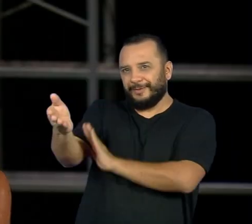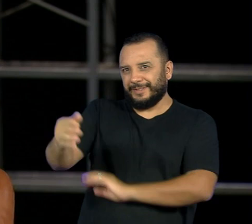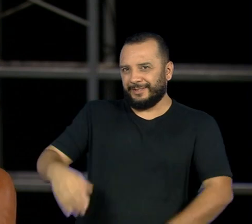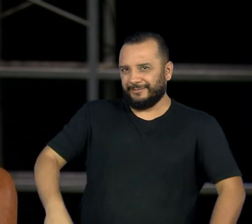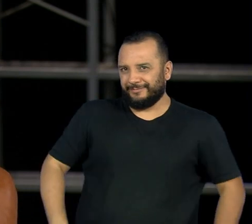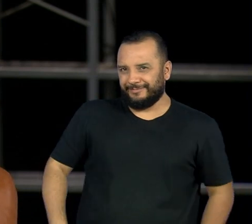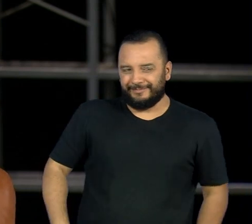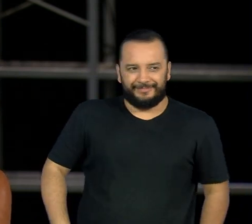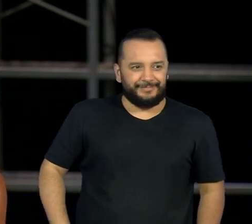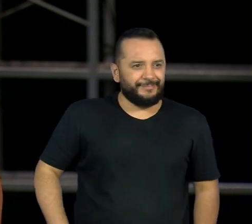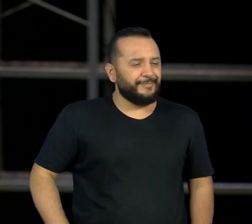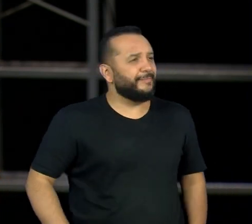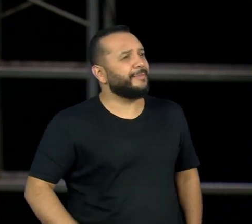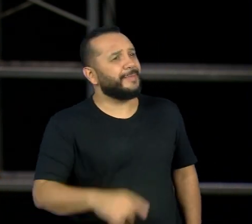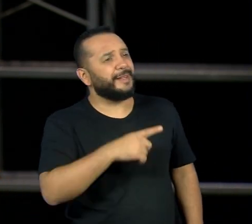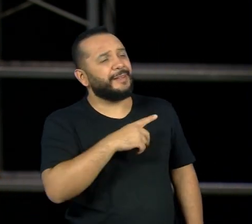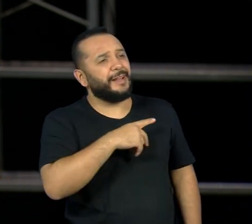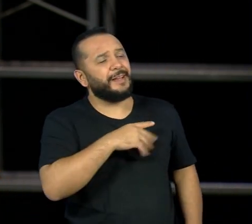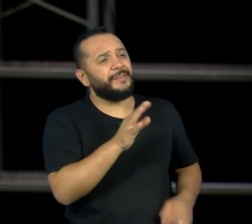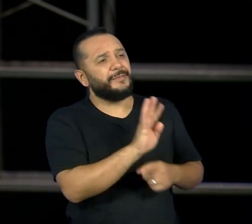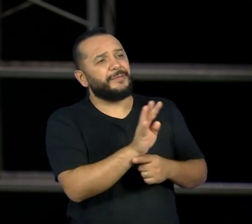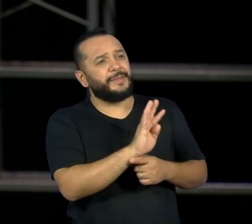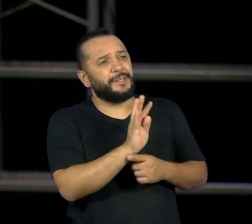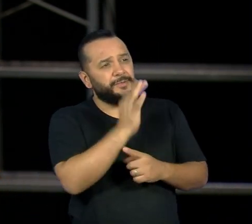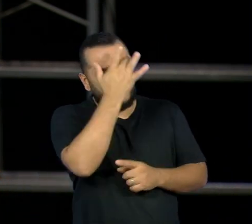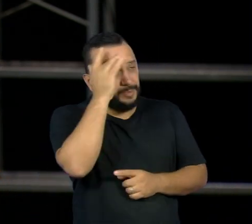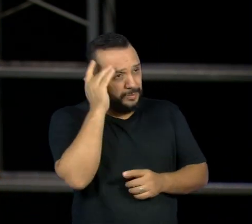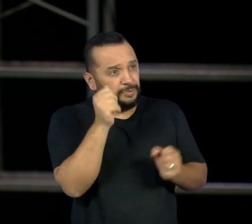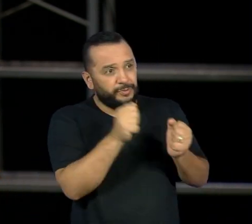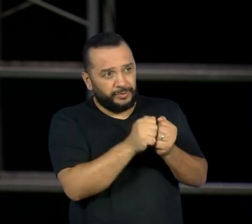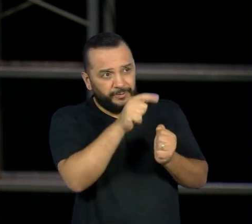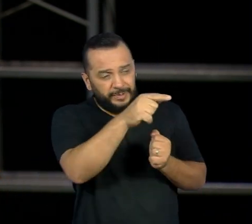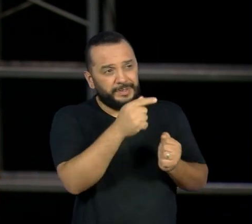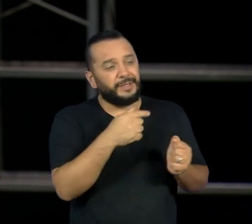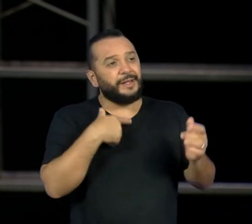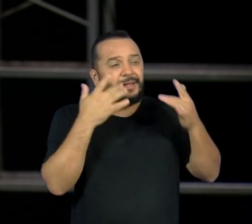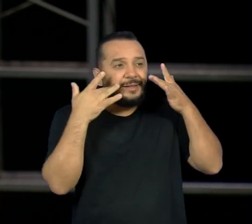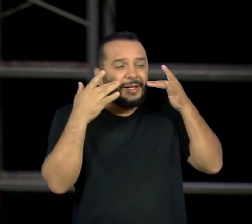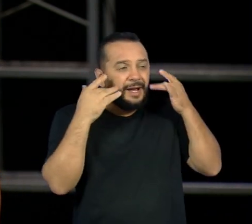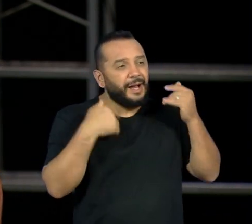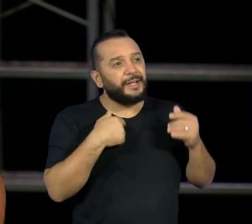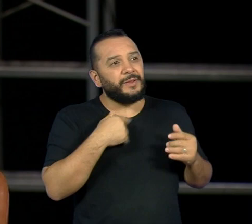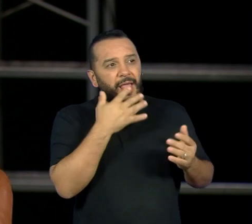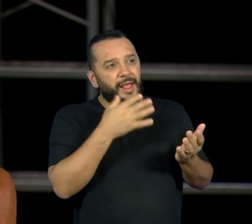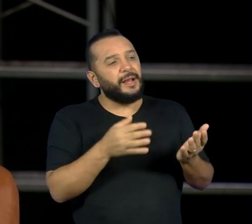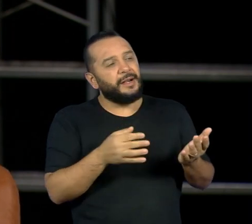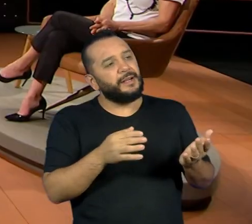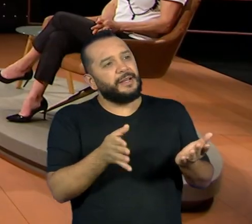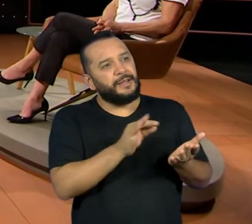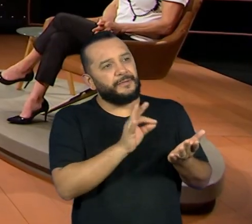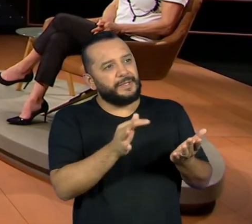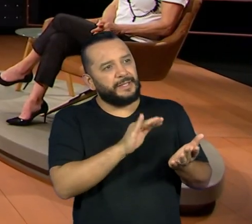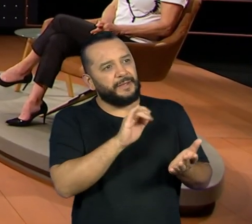Clarice, agora a gente tem um depoimento de alguém que esteve com você na peça Revista do Enfio e em vários outros trabalhos. Olha só quem